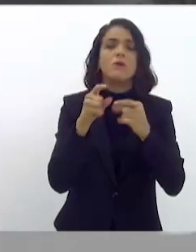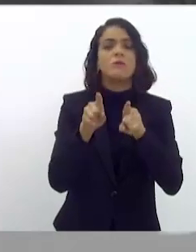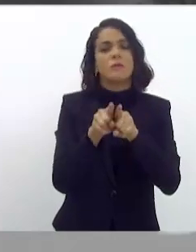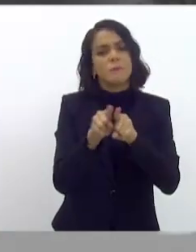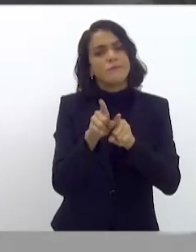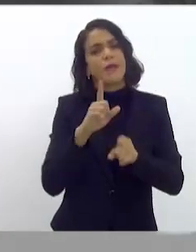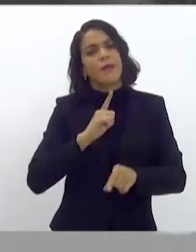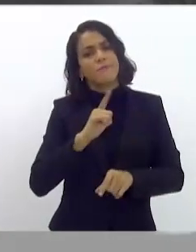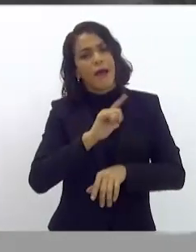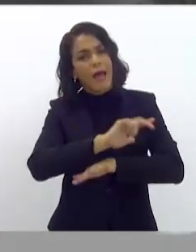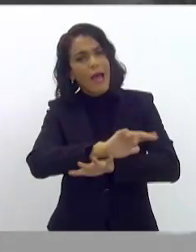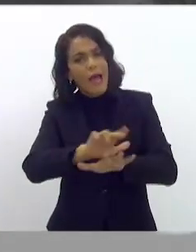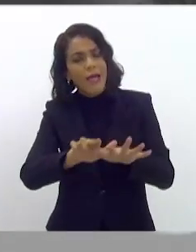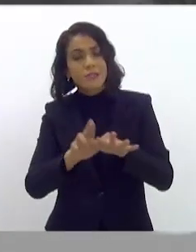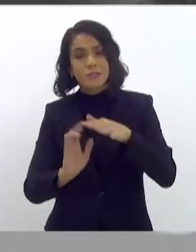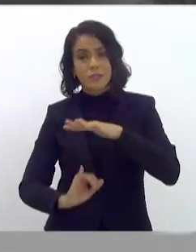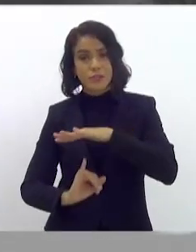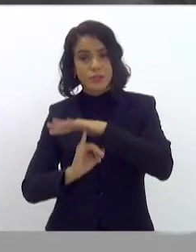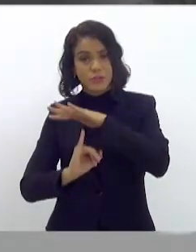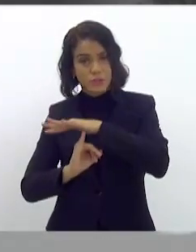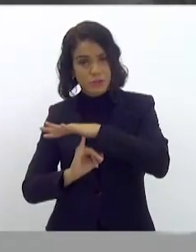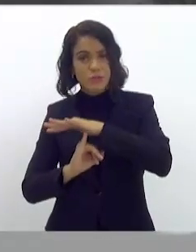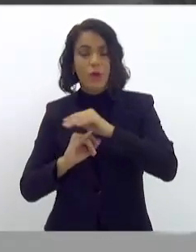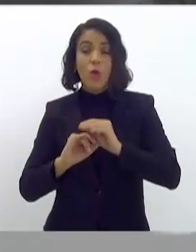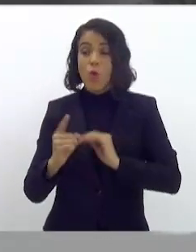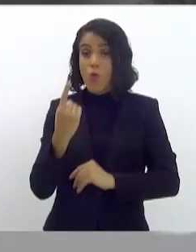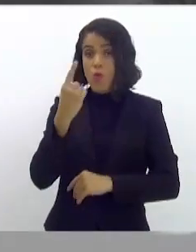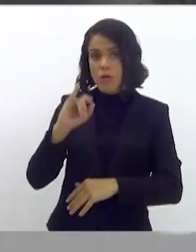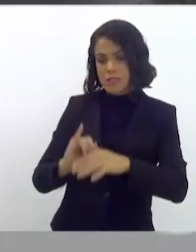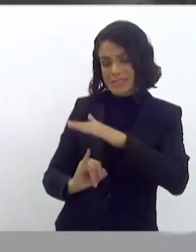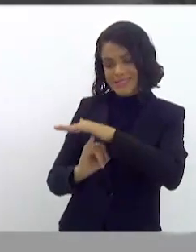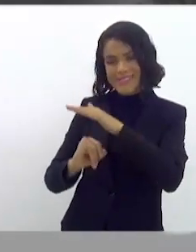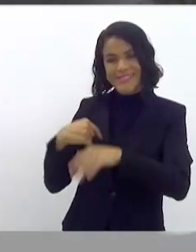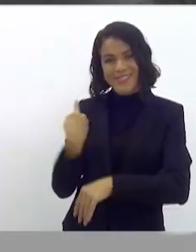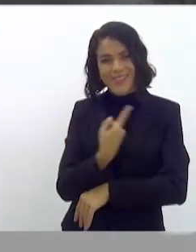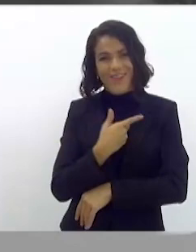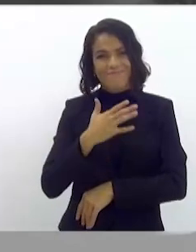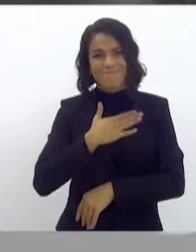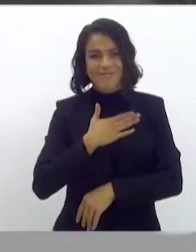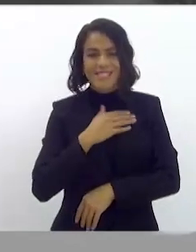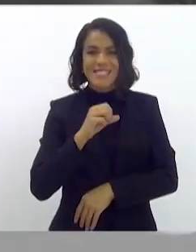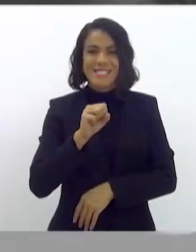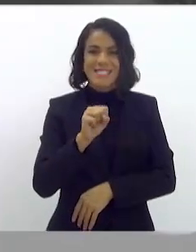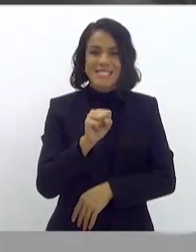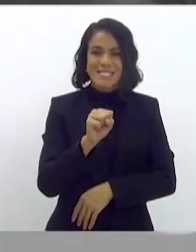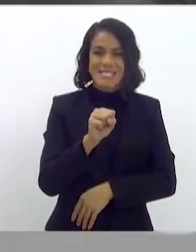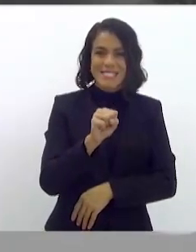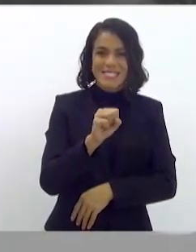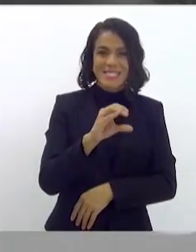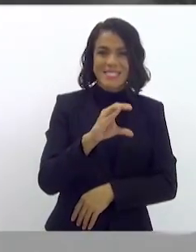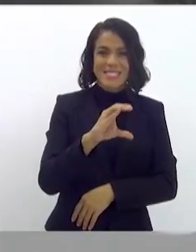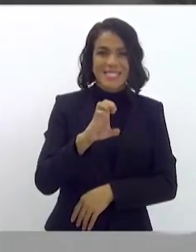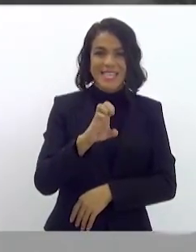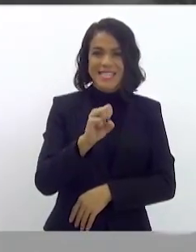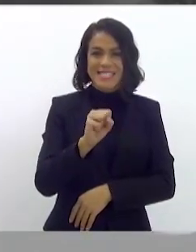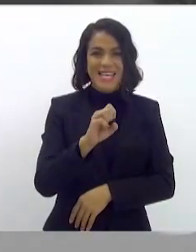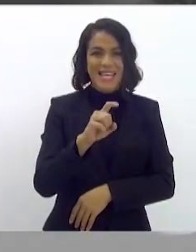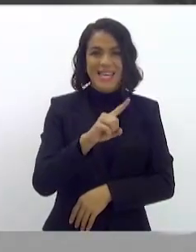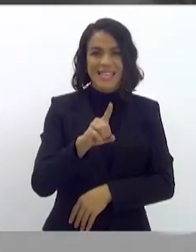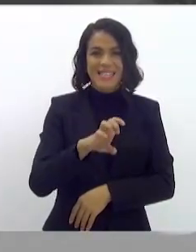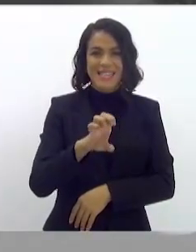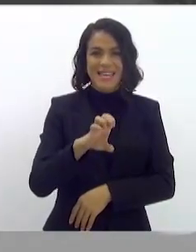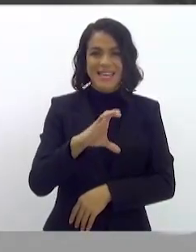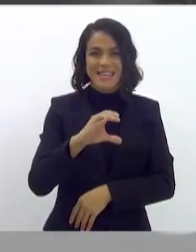diversas instituições, inclusive uma instituição querida nossa como o SESEC, mas também ONGs